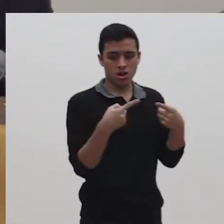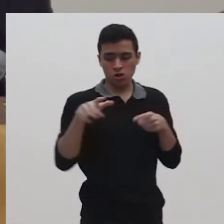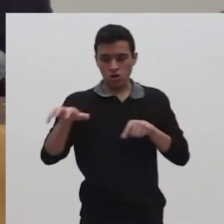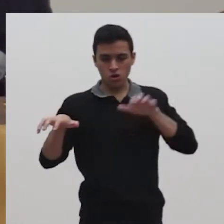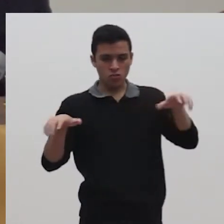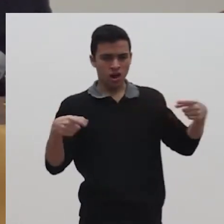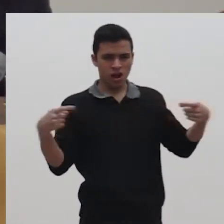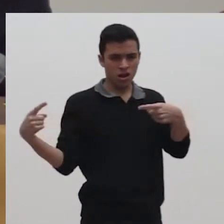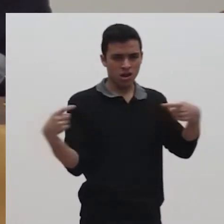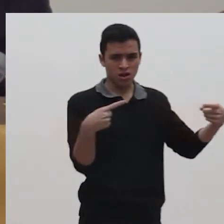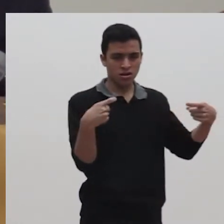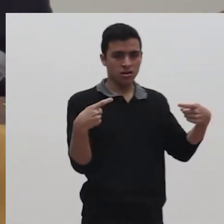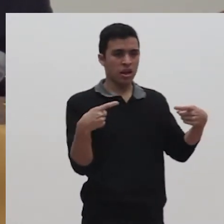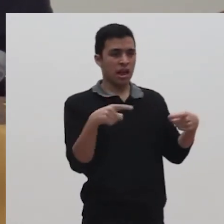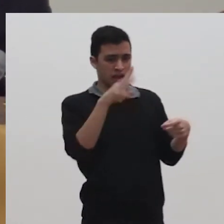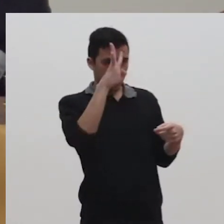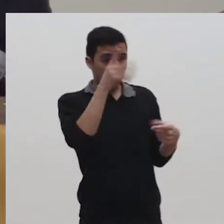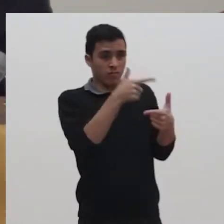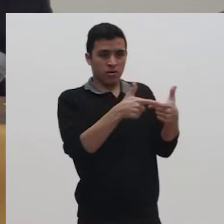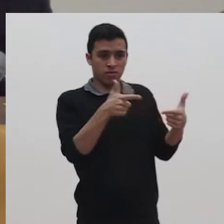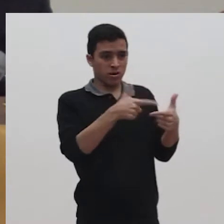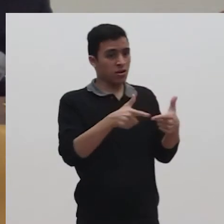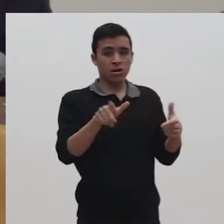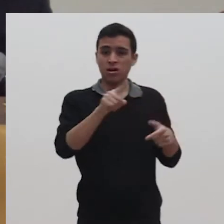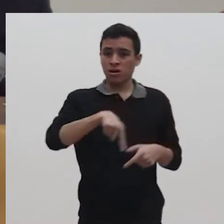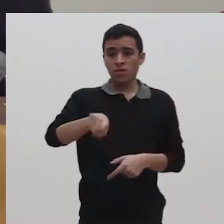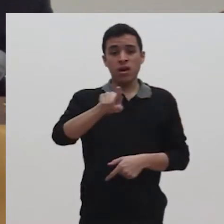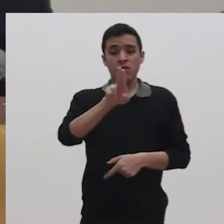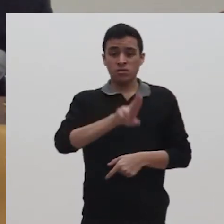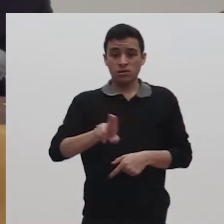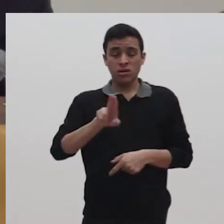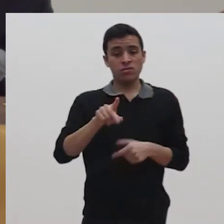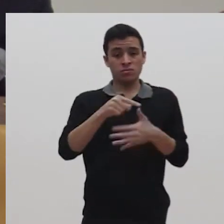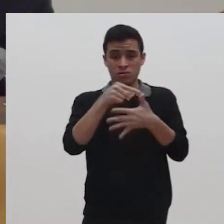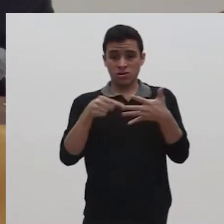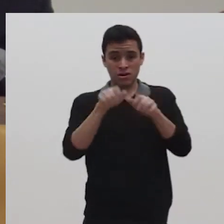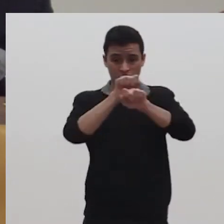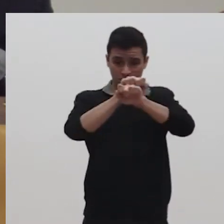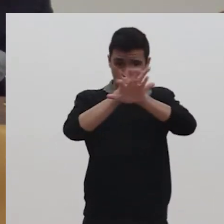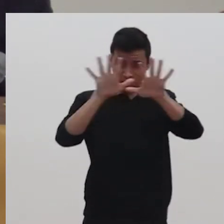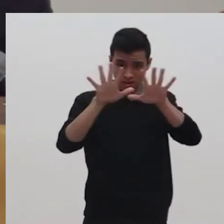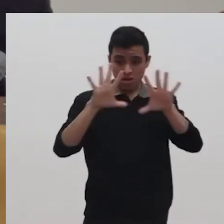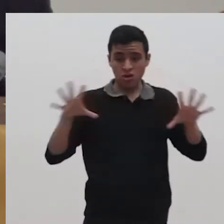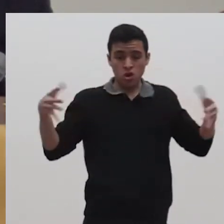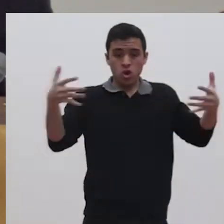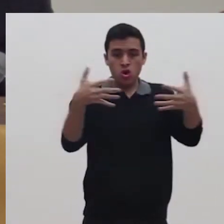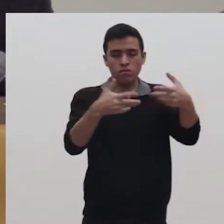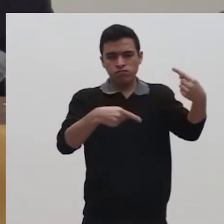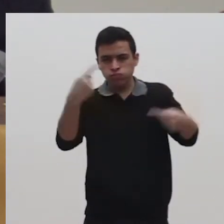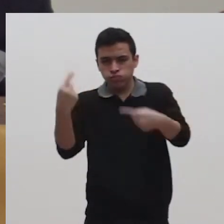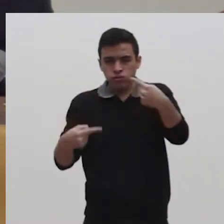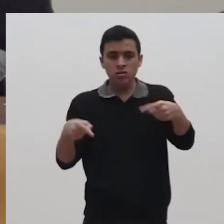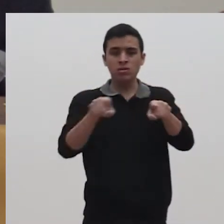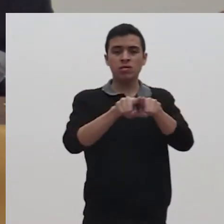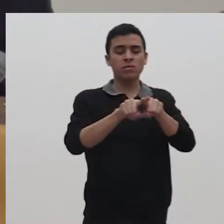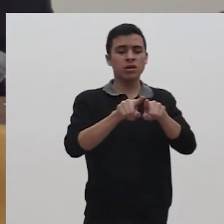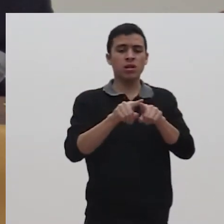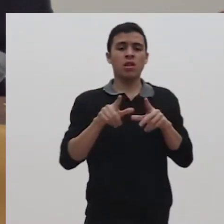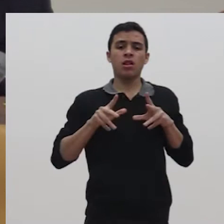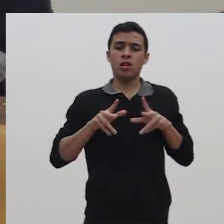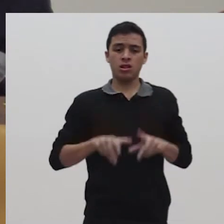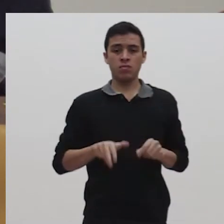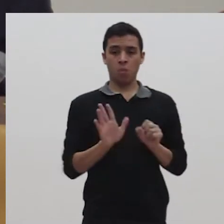setores que nós vamos resolver essa questão. É com critérios claros, discutidos coletivamente e de forma